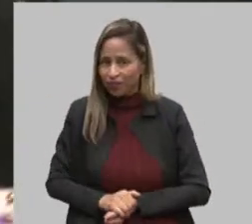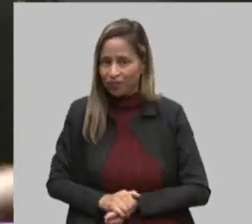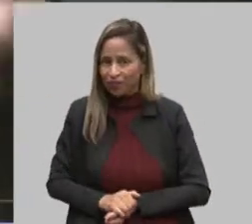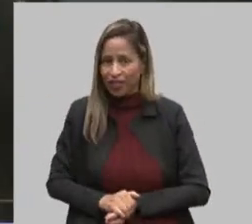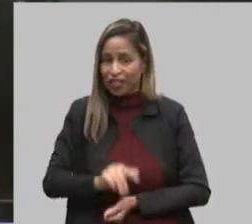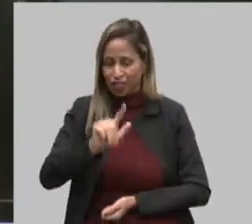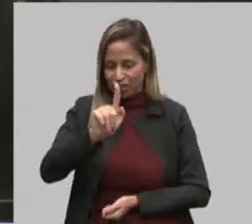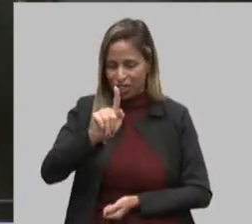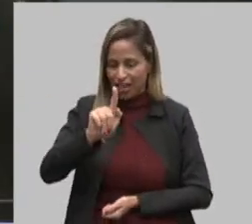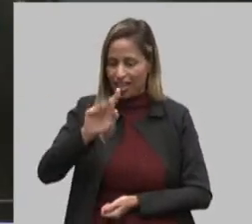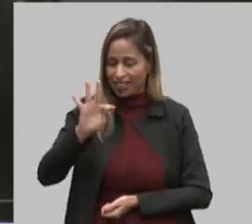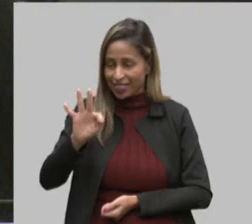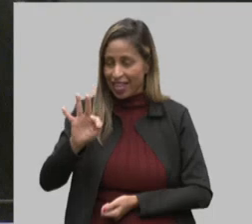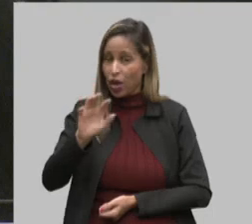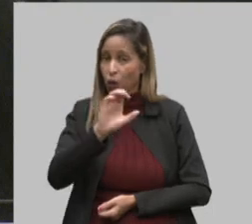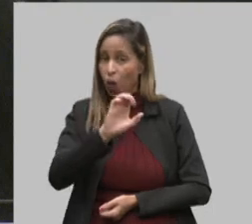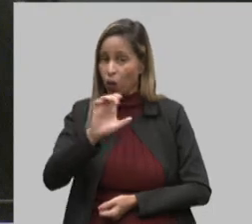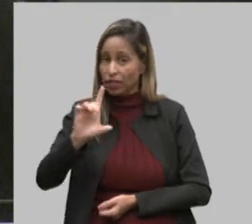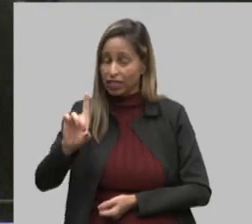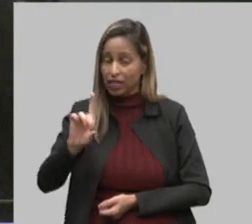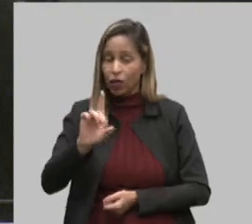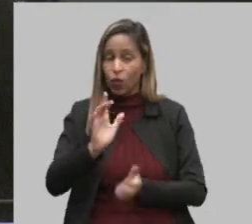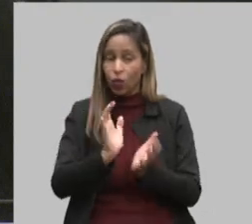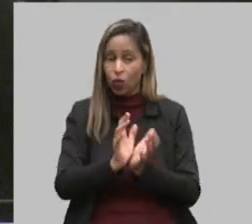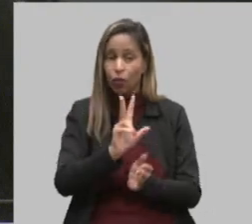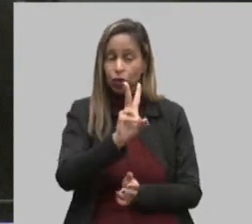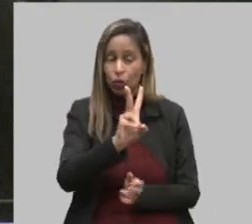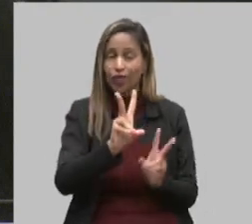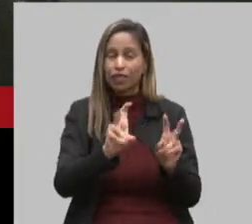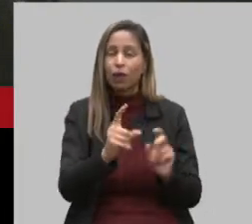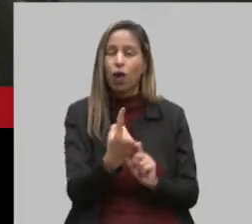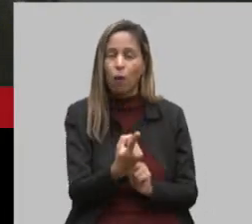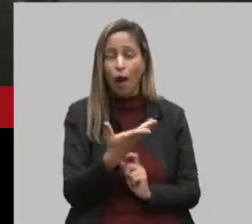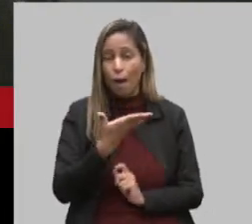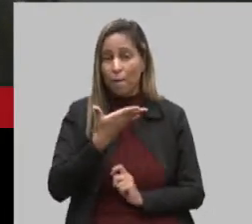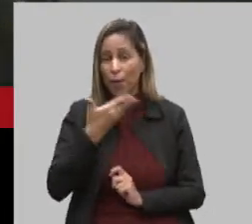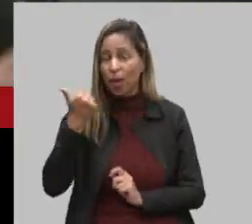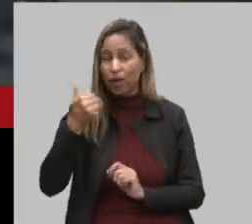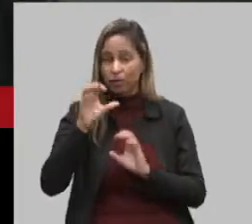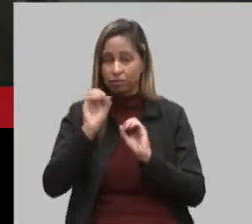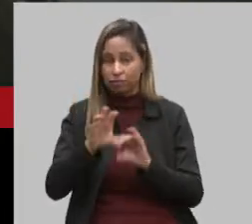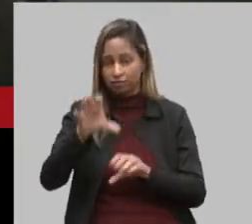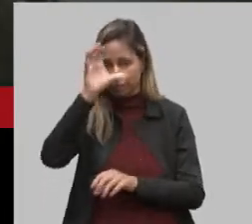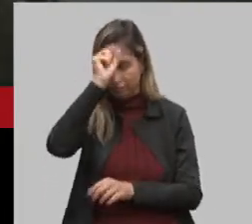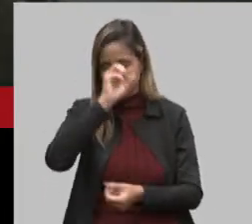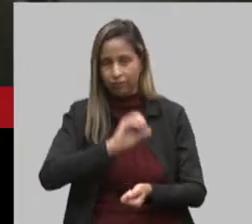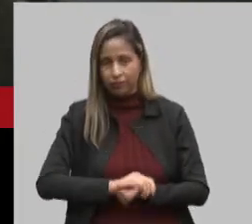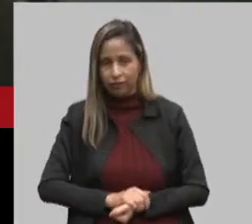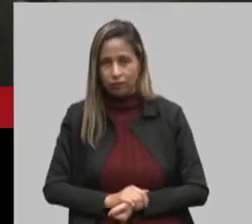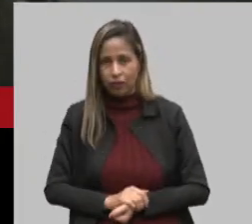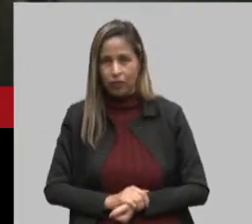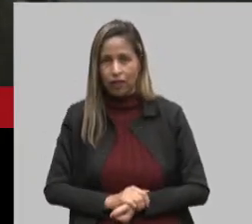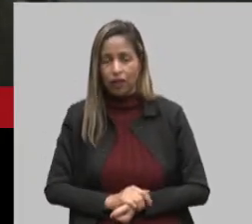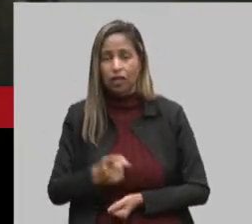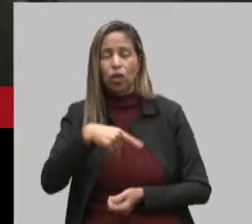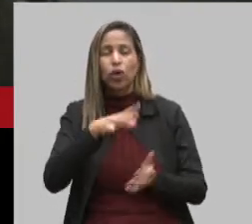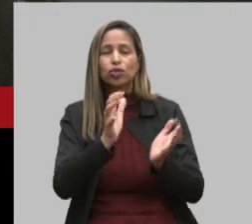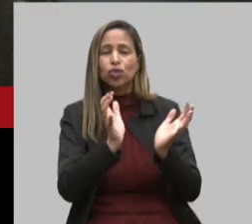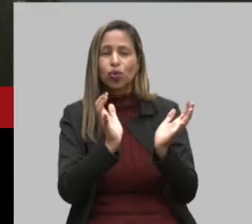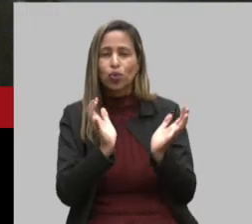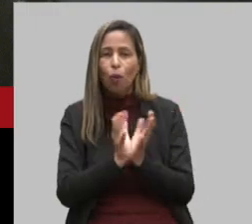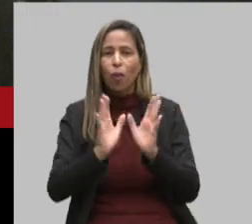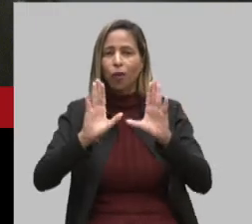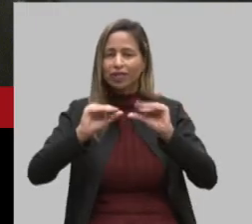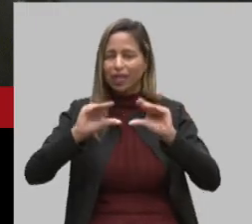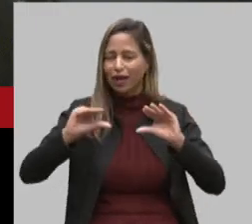welbert disse eu coordenei o GT2 do subtema um que é melhorias da de ensino aprendizagem eh nosso grupo foi muito tranquilo a